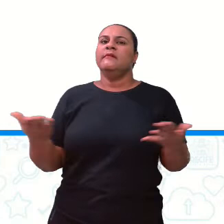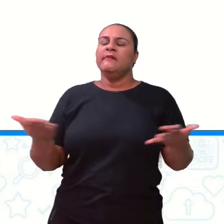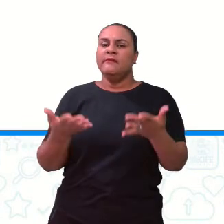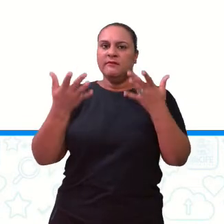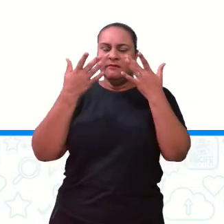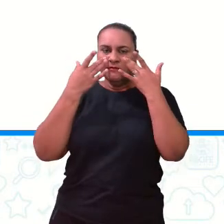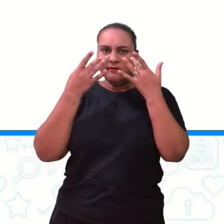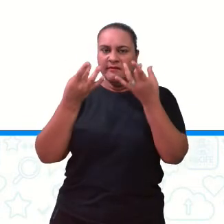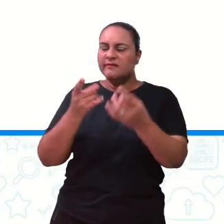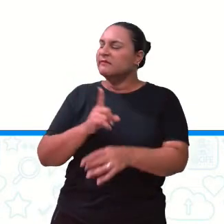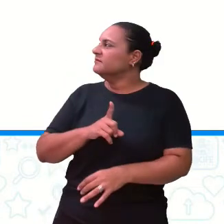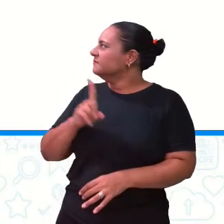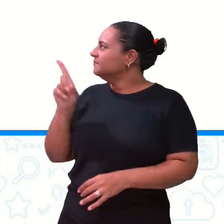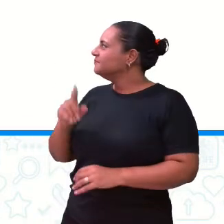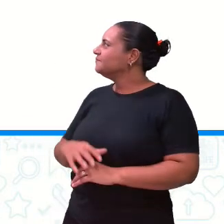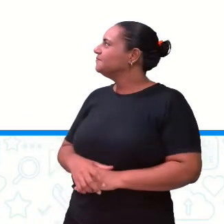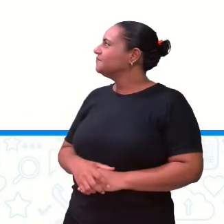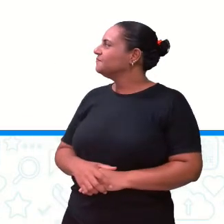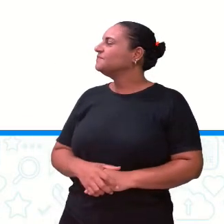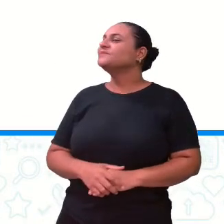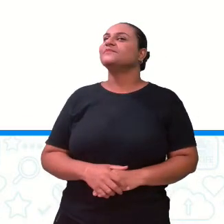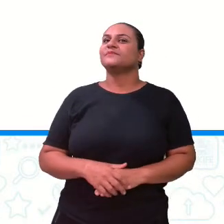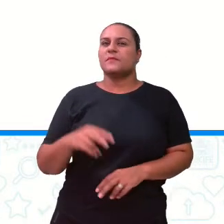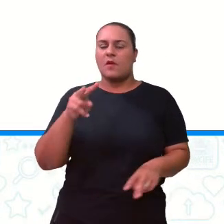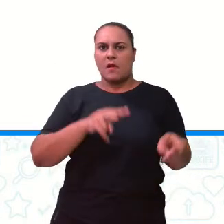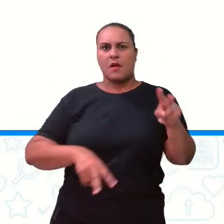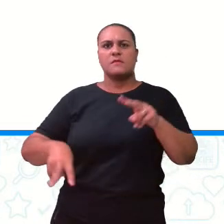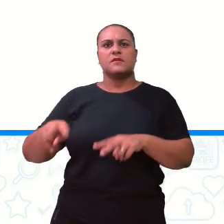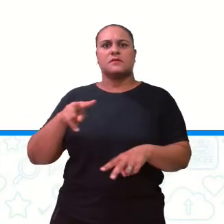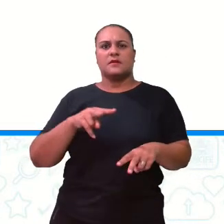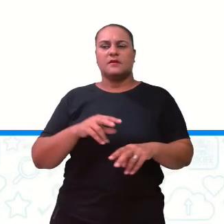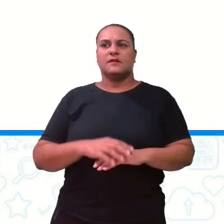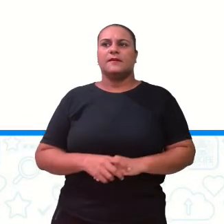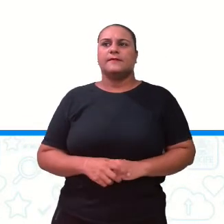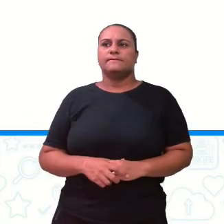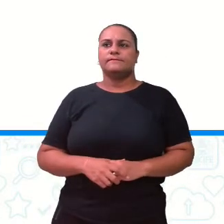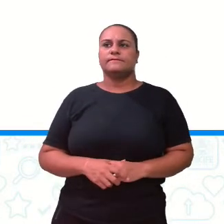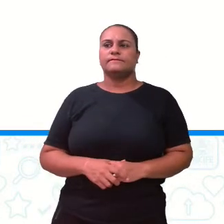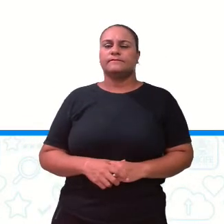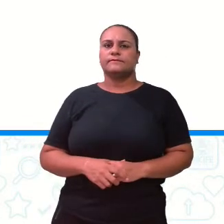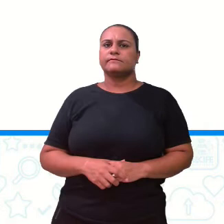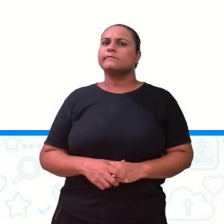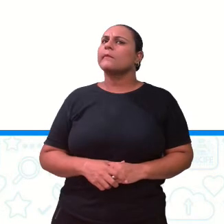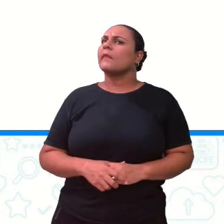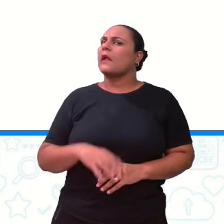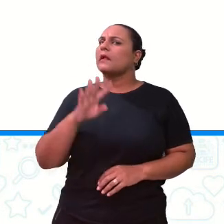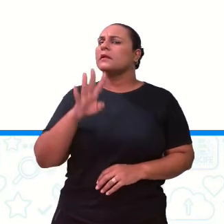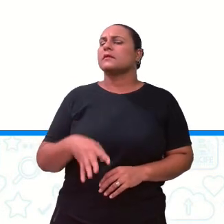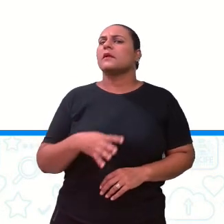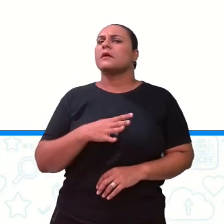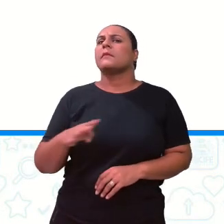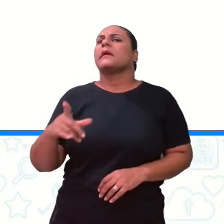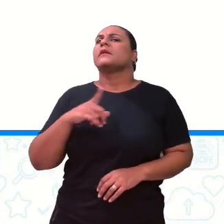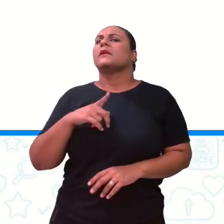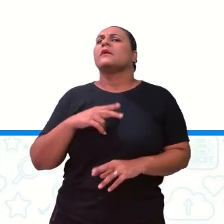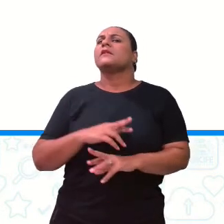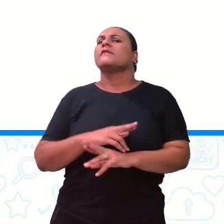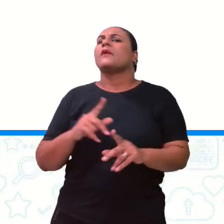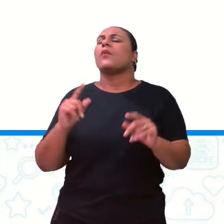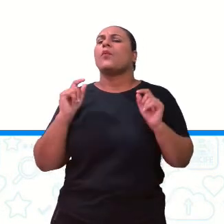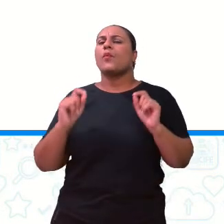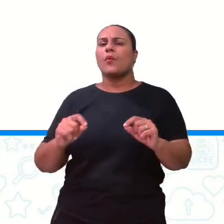de olho nessa tabela. Observem essa daí. O que essa tabela ela tem de